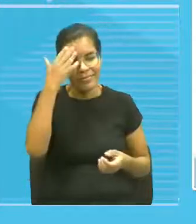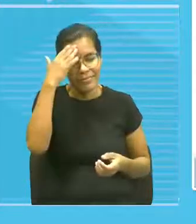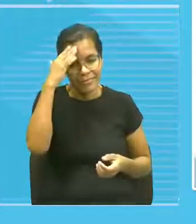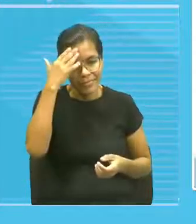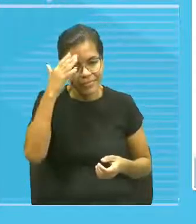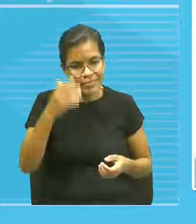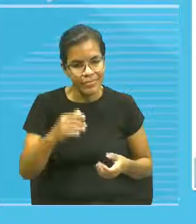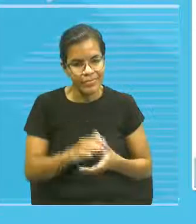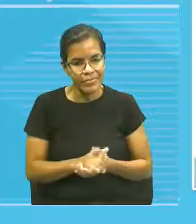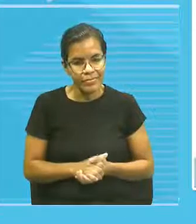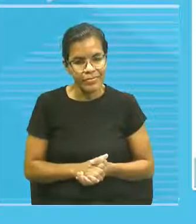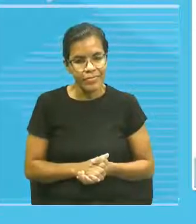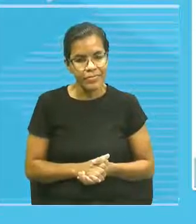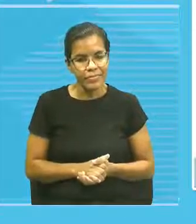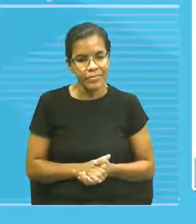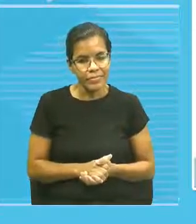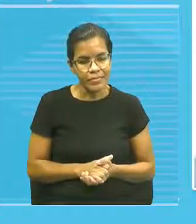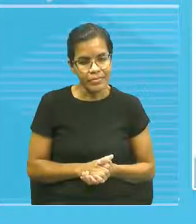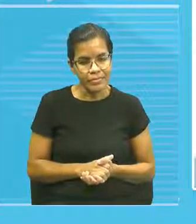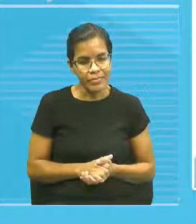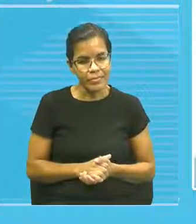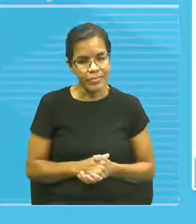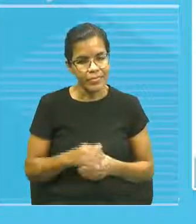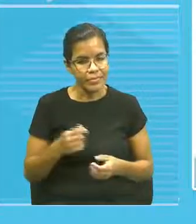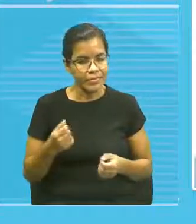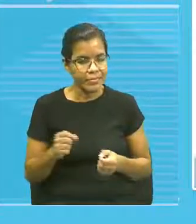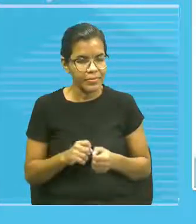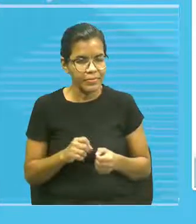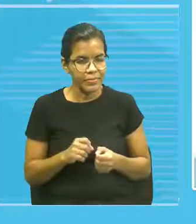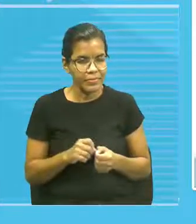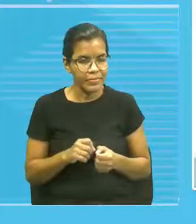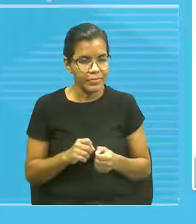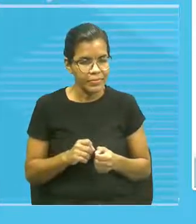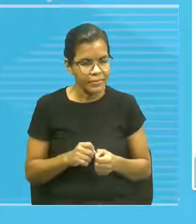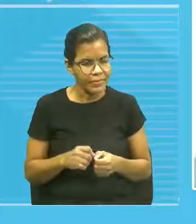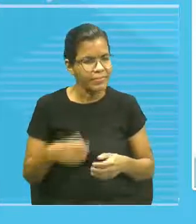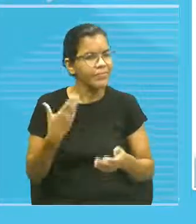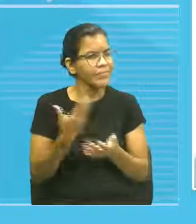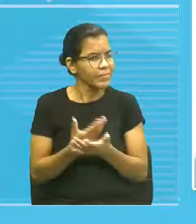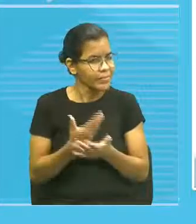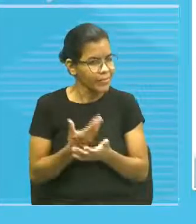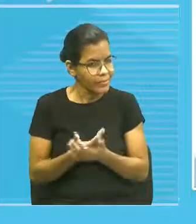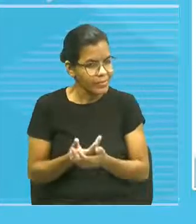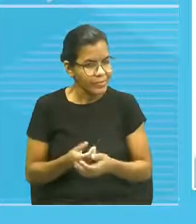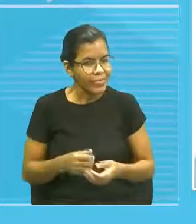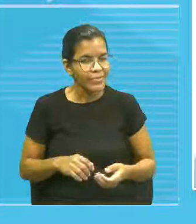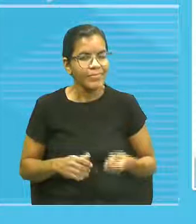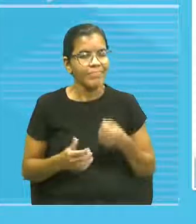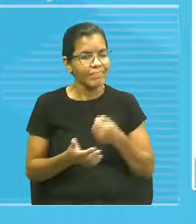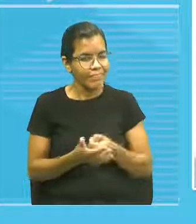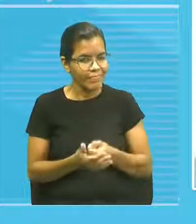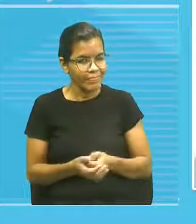com a Cassandra. Porque aí vocês estão fazendo é moagem. Estão estudando mesmo? Rapaz.